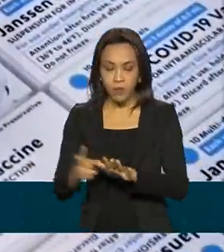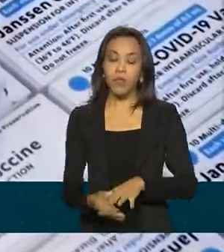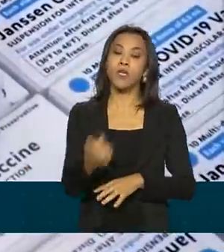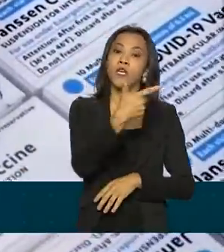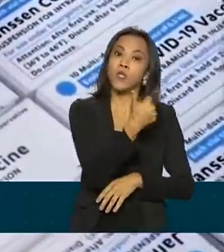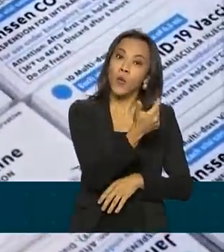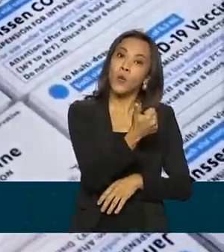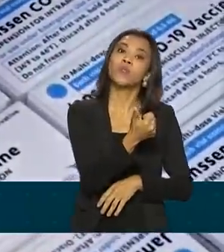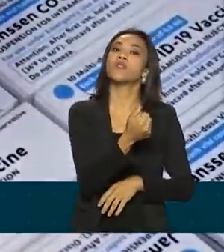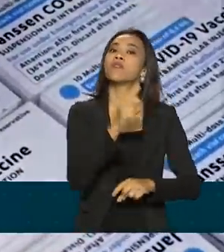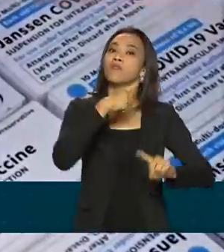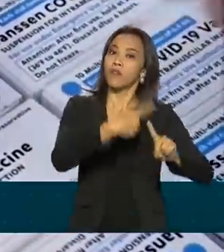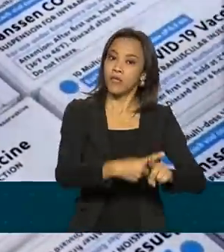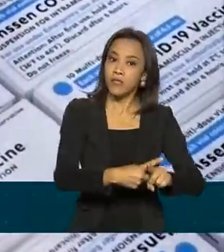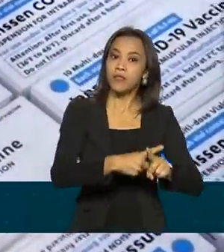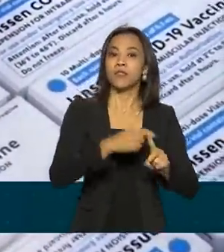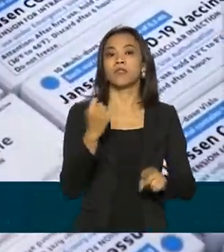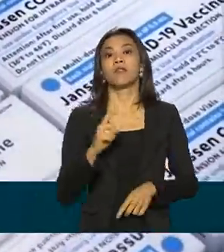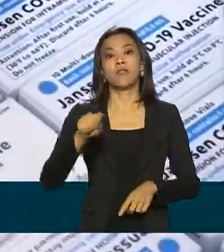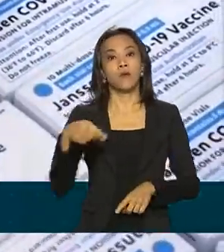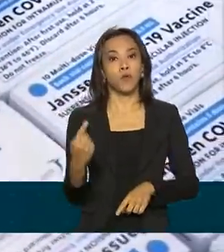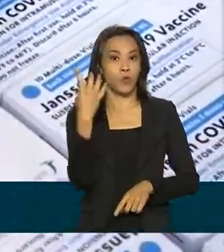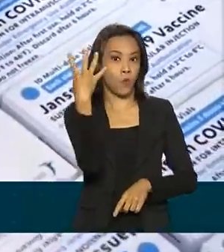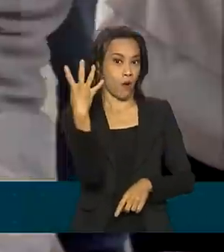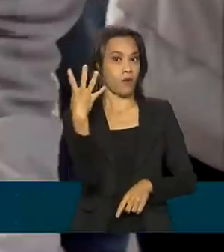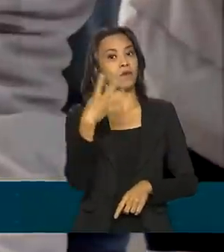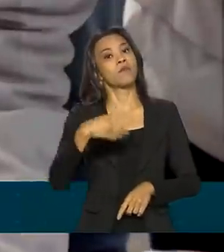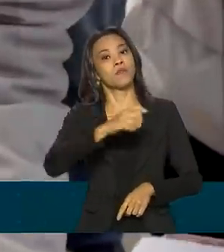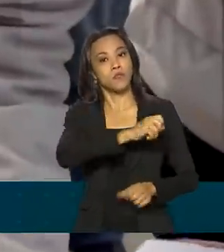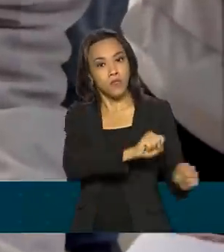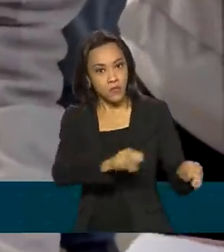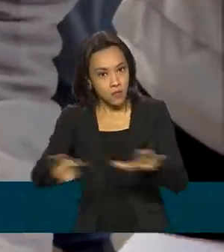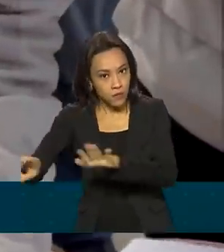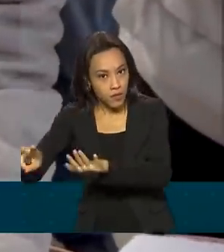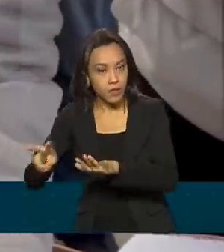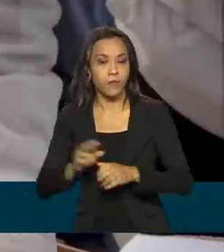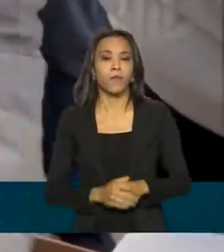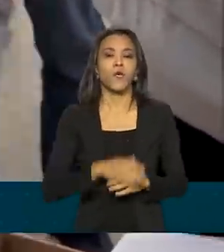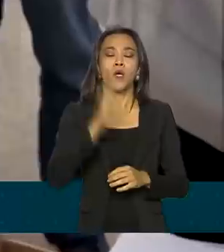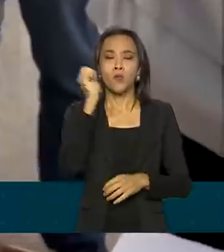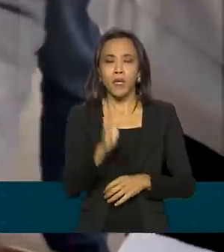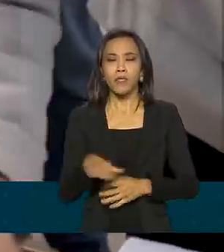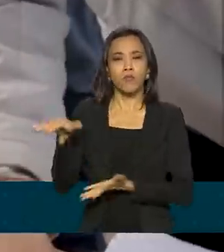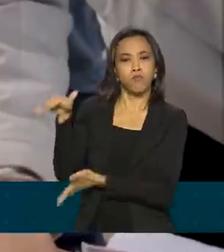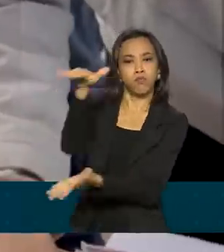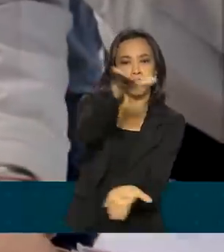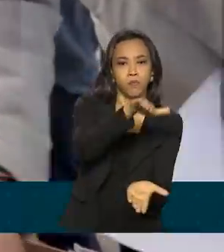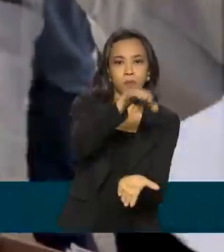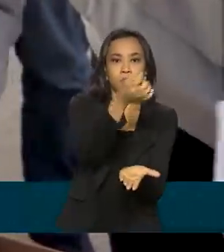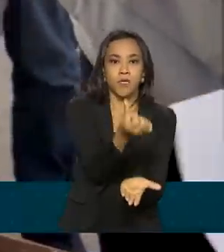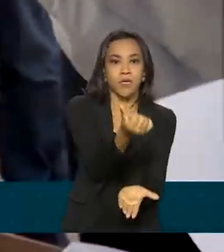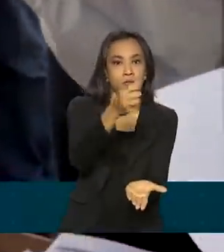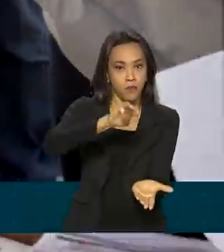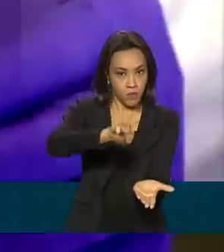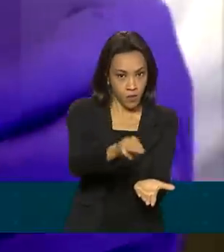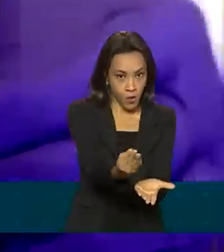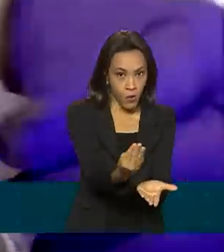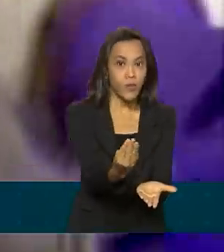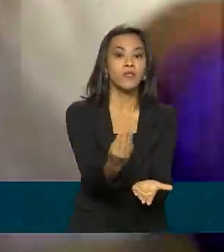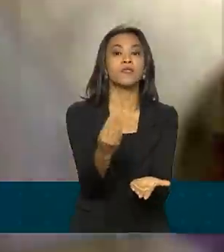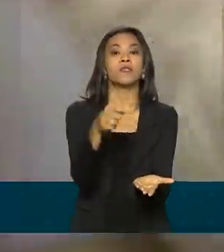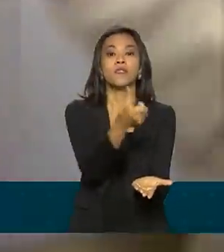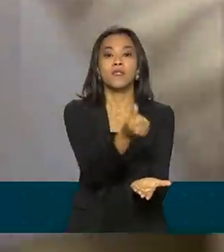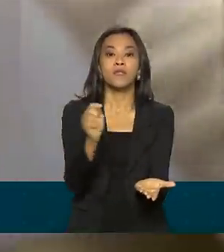quatro semanas depois do reforço o Brasil já recebeu os $6600000 da Justiça